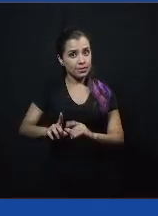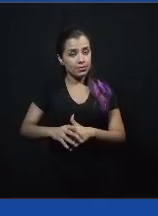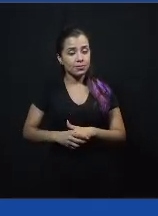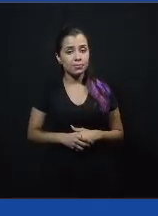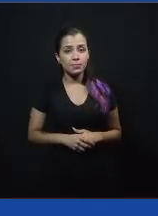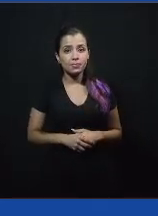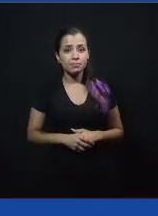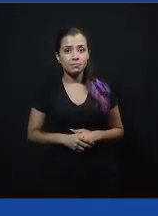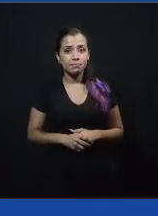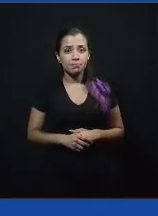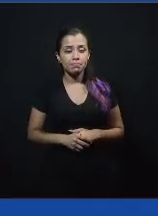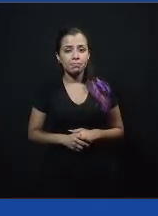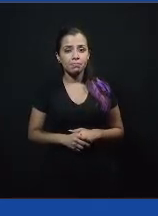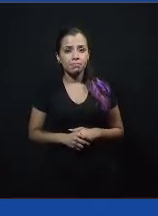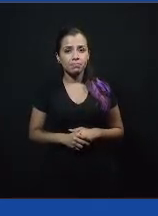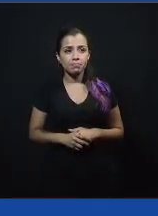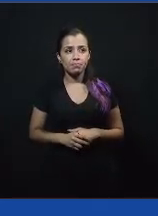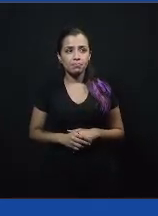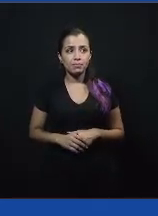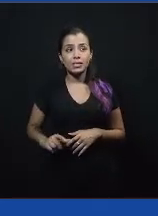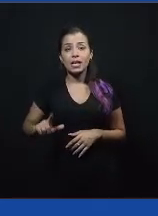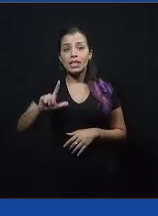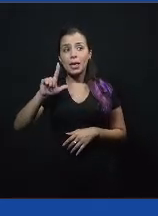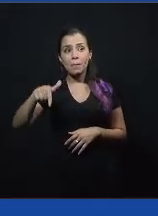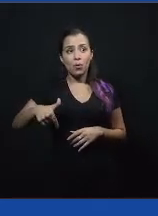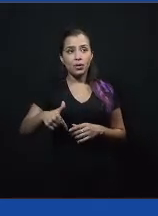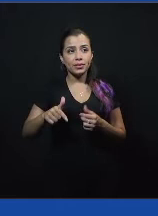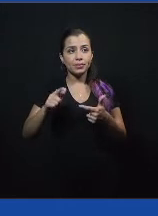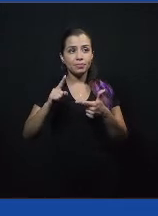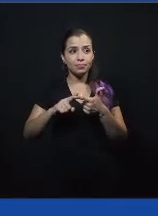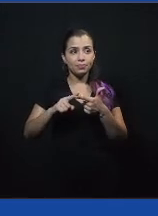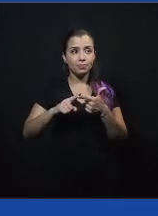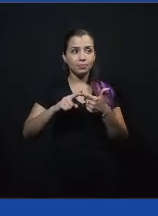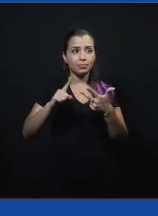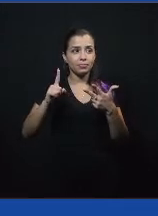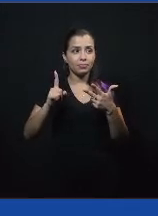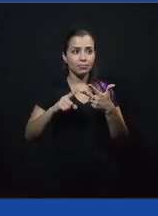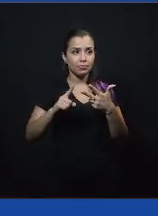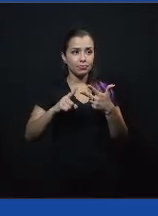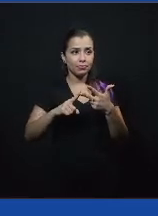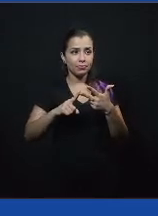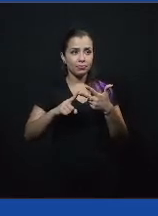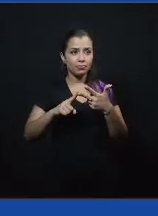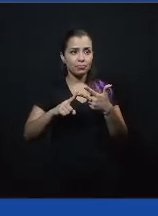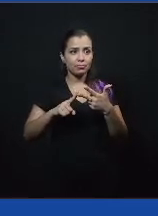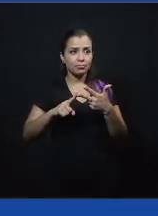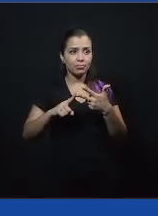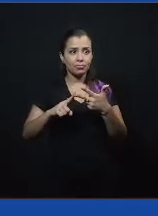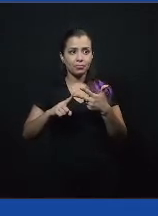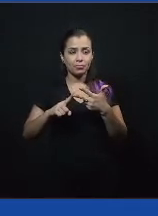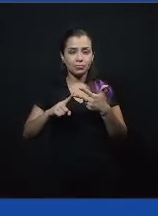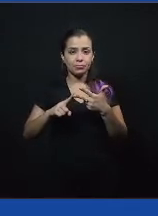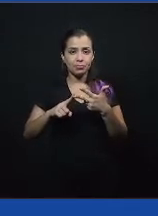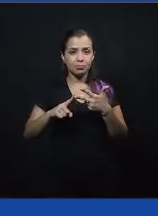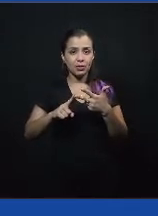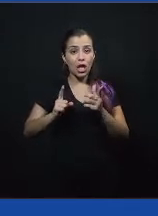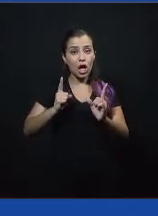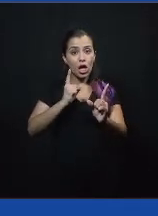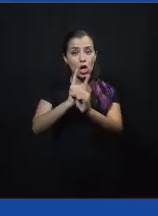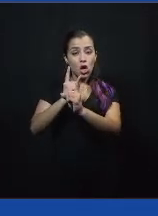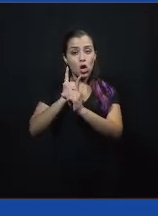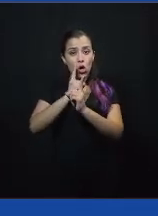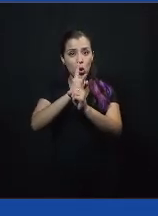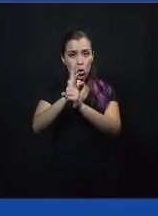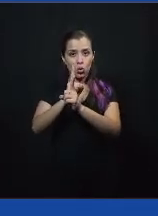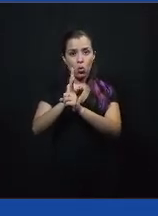aí depois tem um encontro também tô é bom é um encontro com a mentora era um Encontros com uma pessoa do grupo da